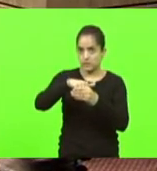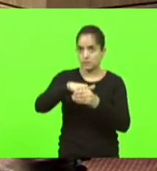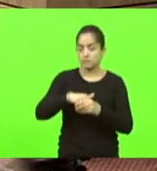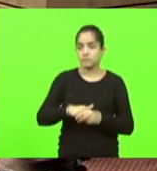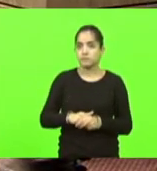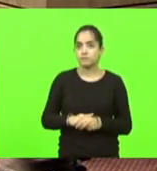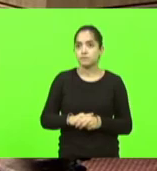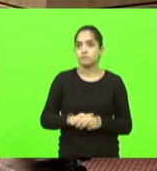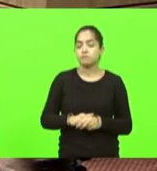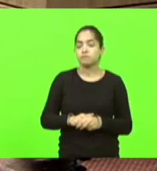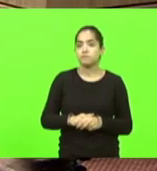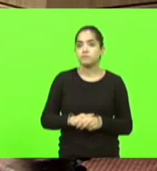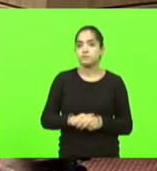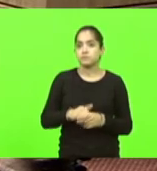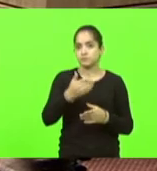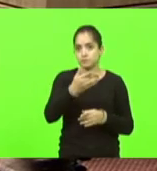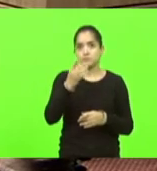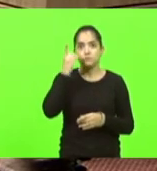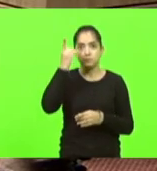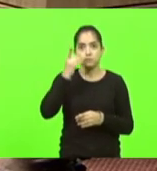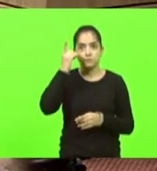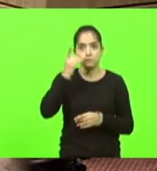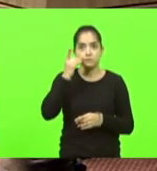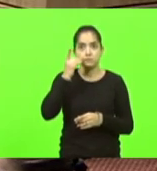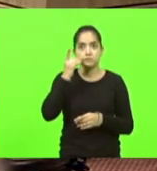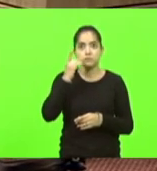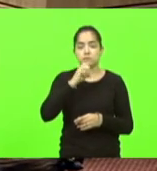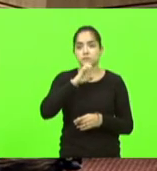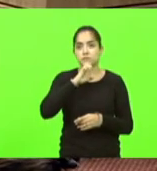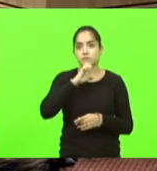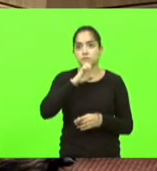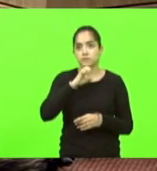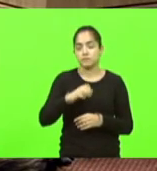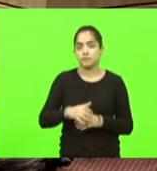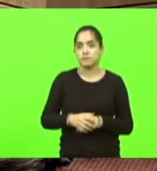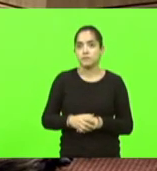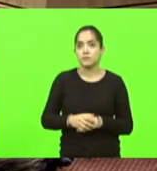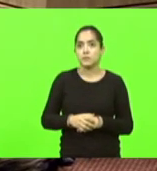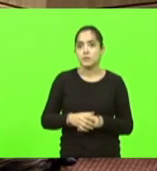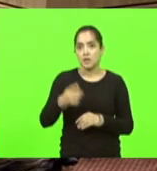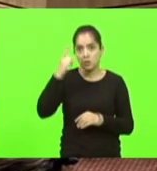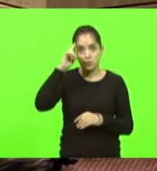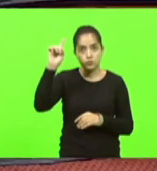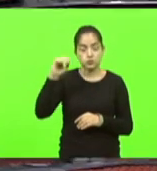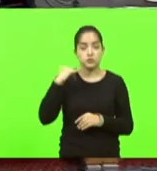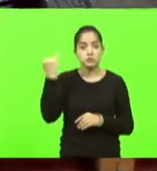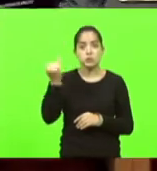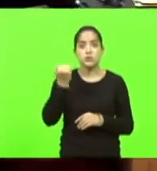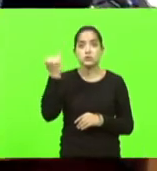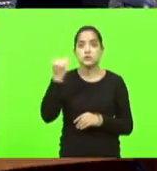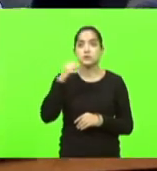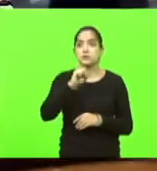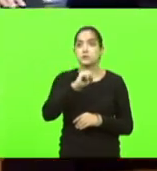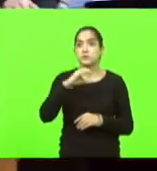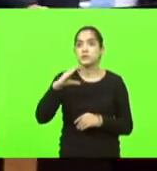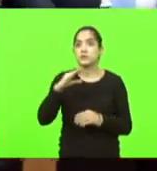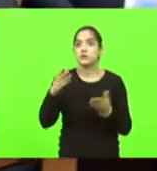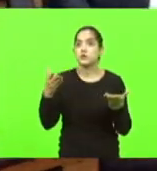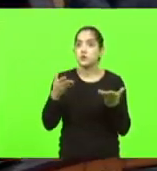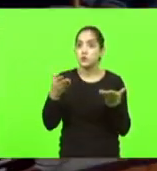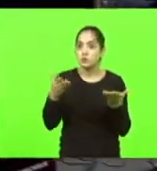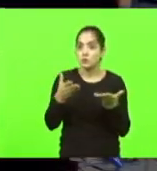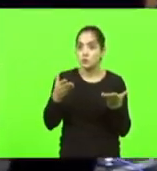de voto para encaminhamento de volta uma palavra Deputado Felipe você não é um dia importante para Santa Catarina e hoje o